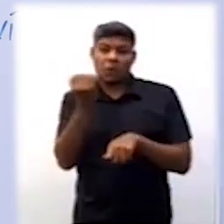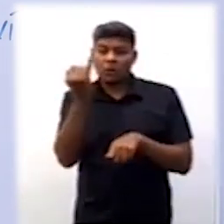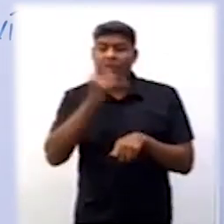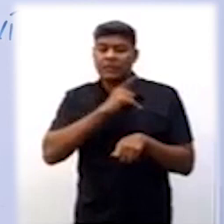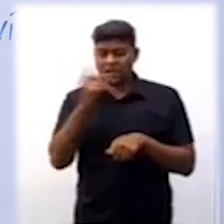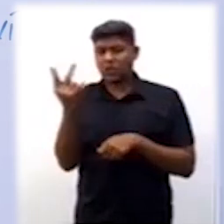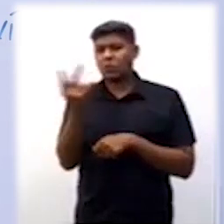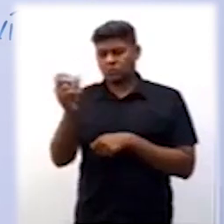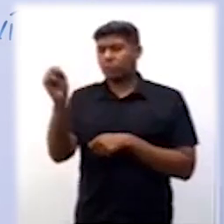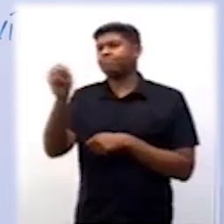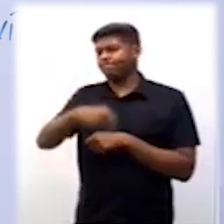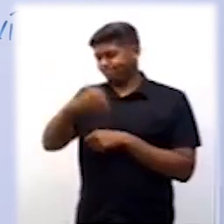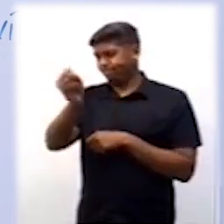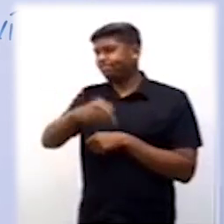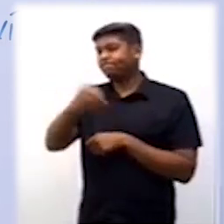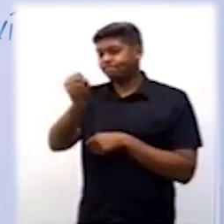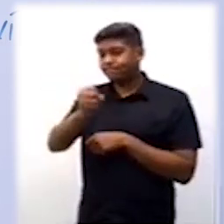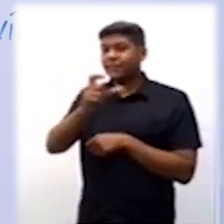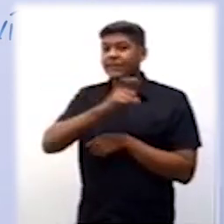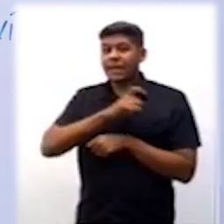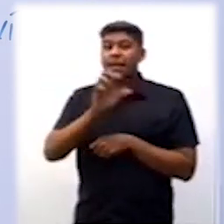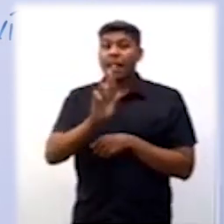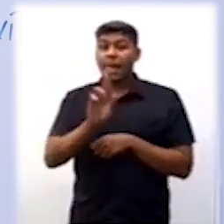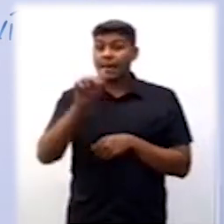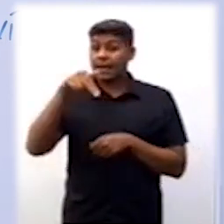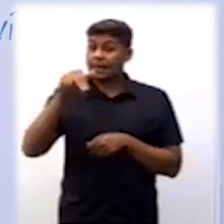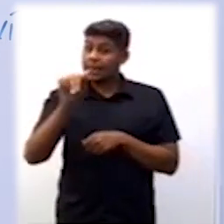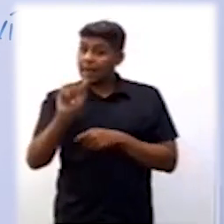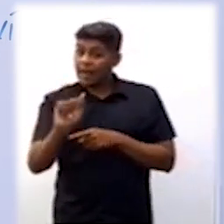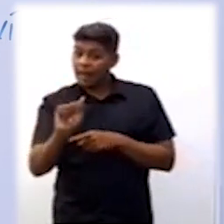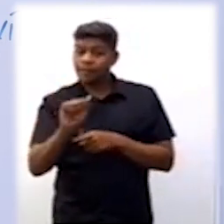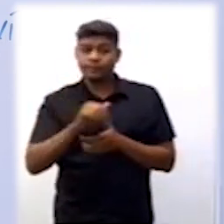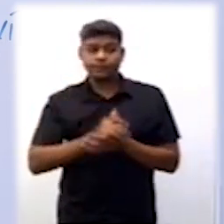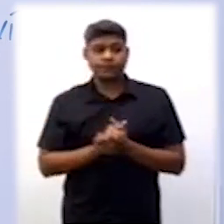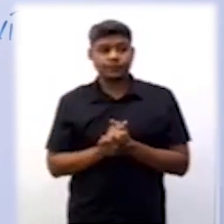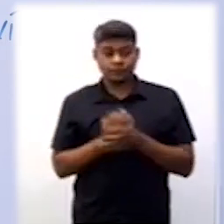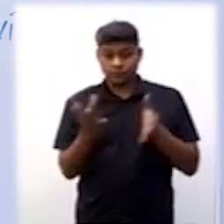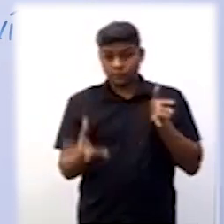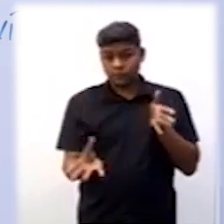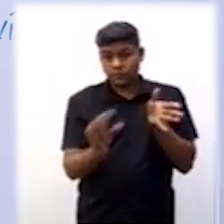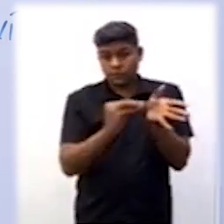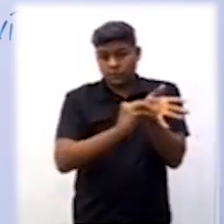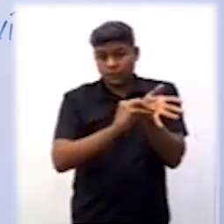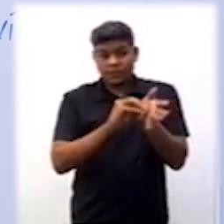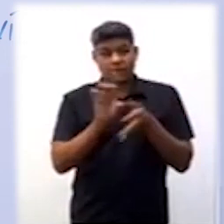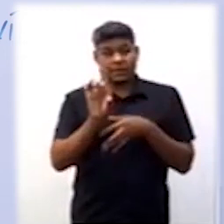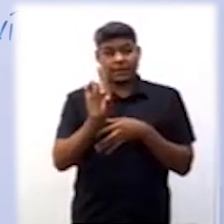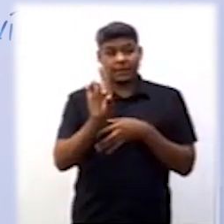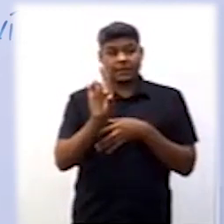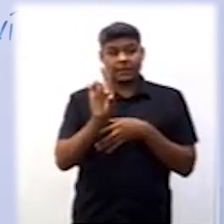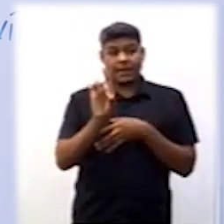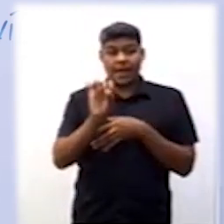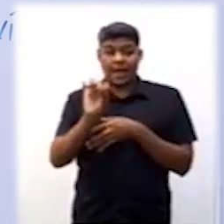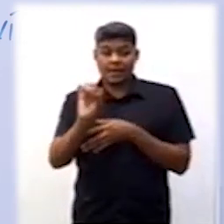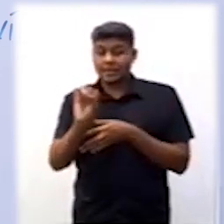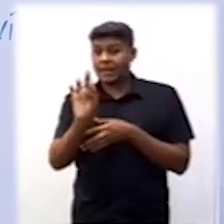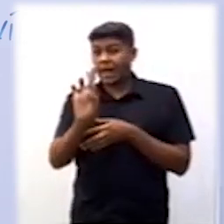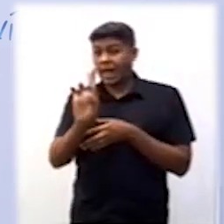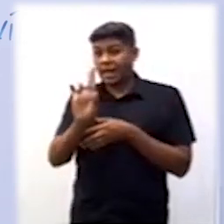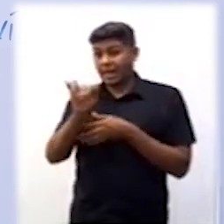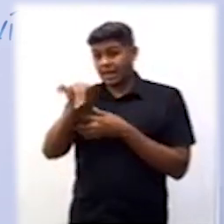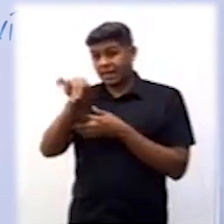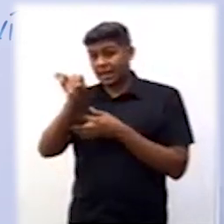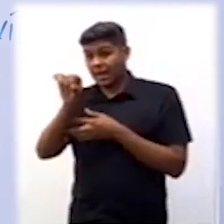dupla? Sim. Então tem aqui o RNA, bora colocar aqui DS, RNA